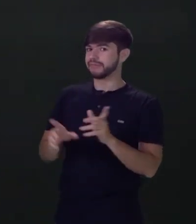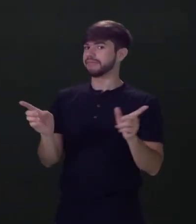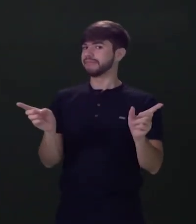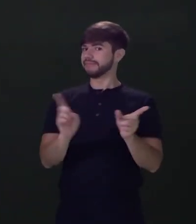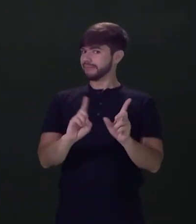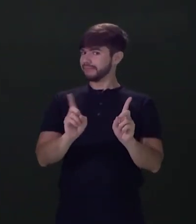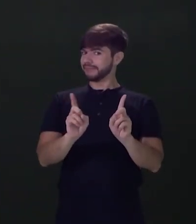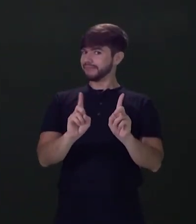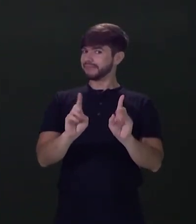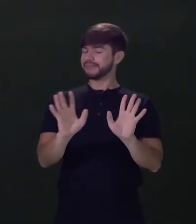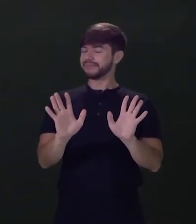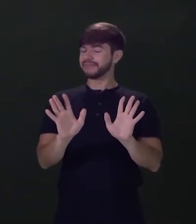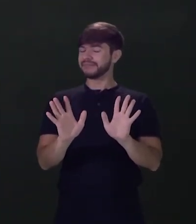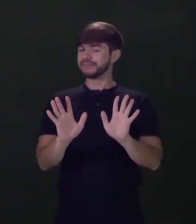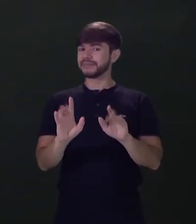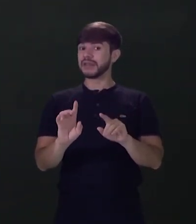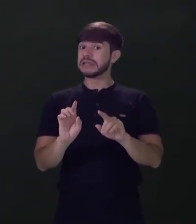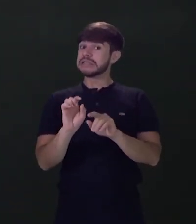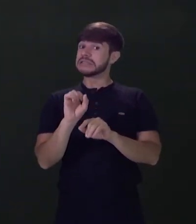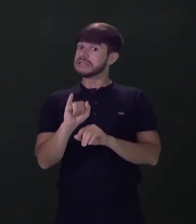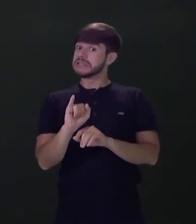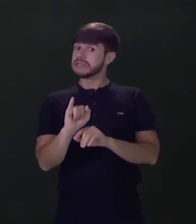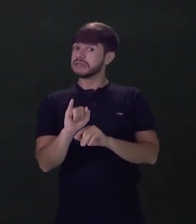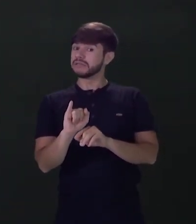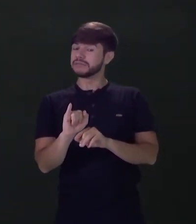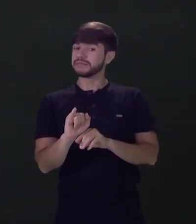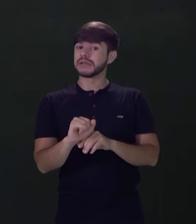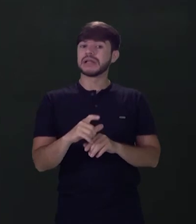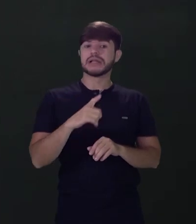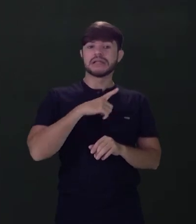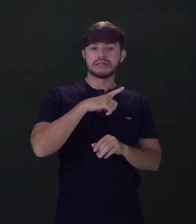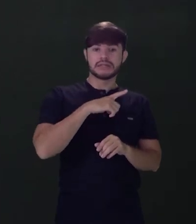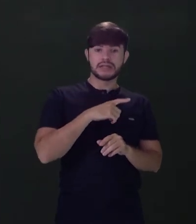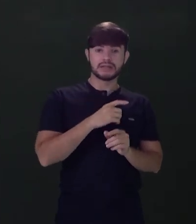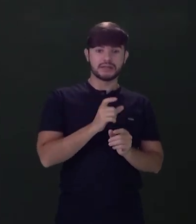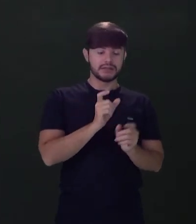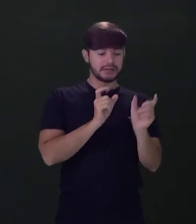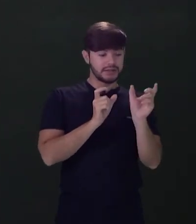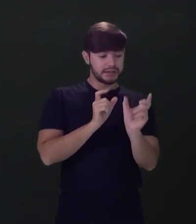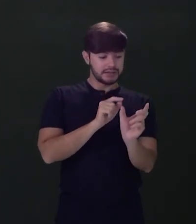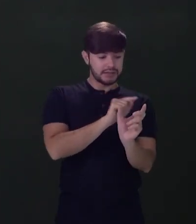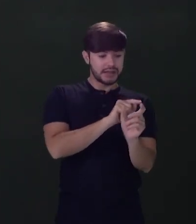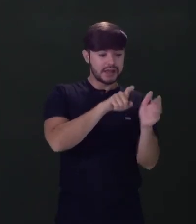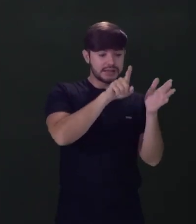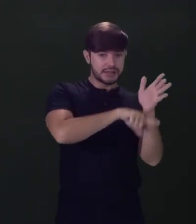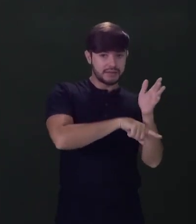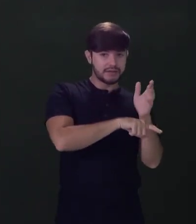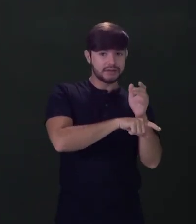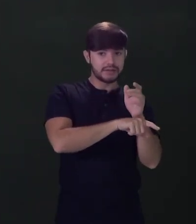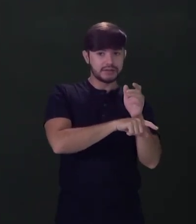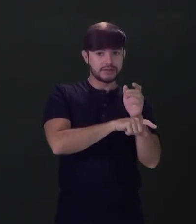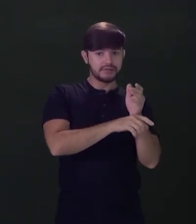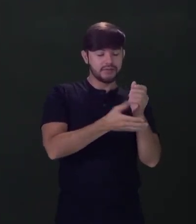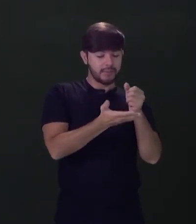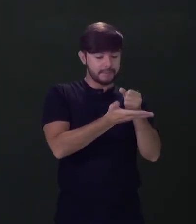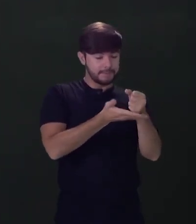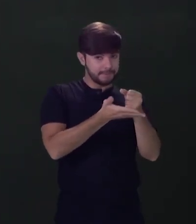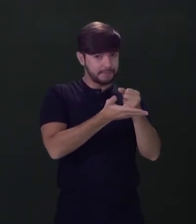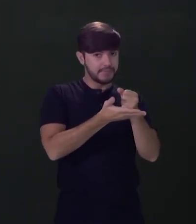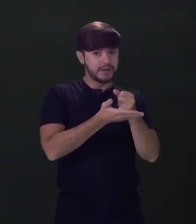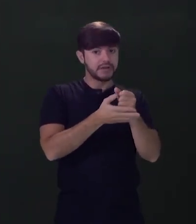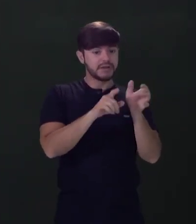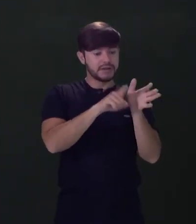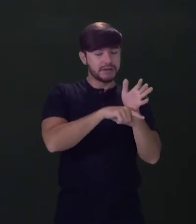negativo. Geralmente não será, a não ser que nós tenhamos expoente negativo com a base